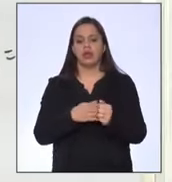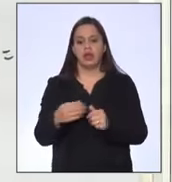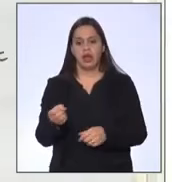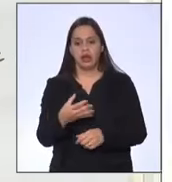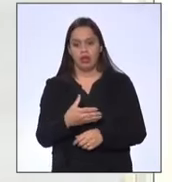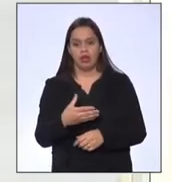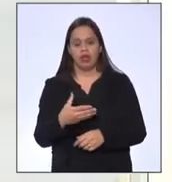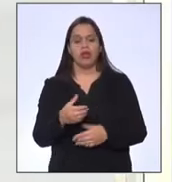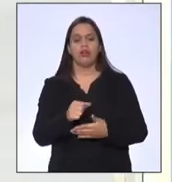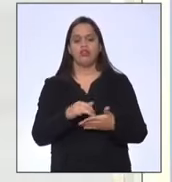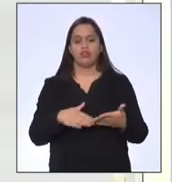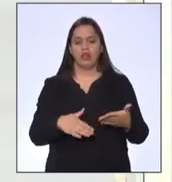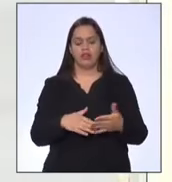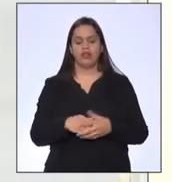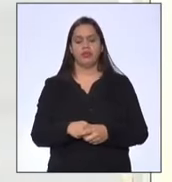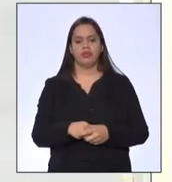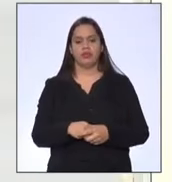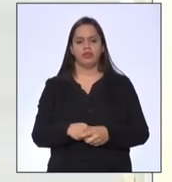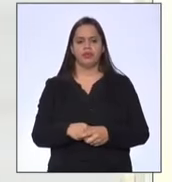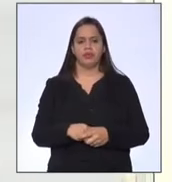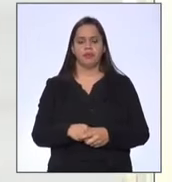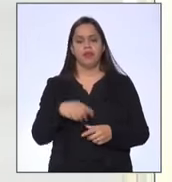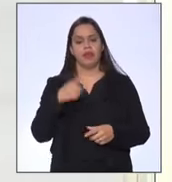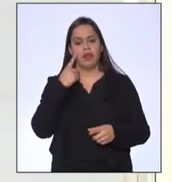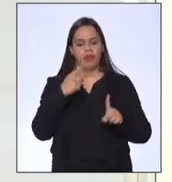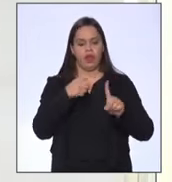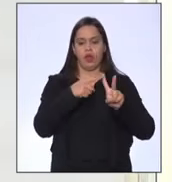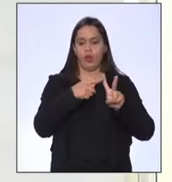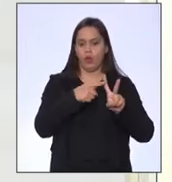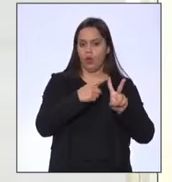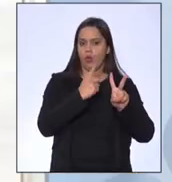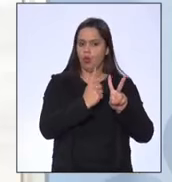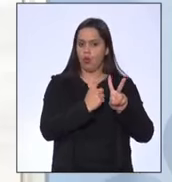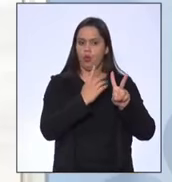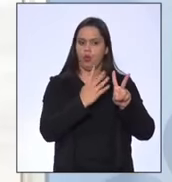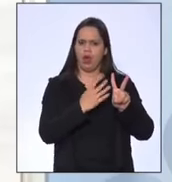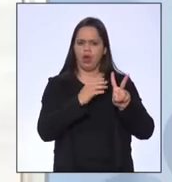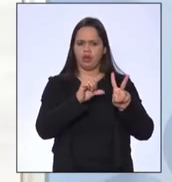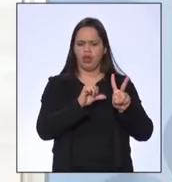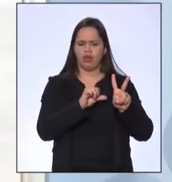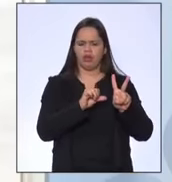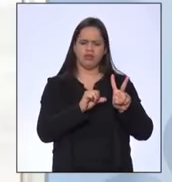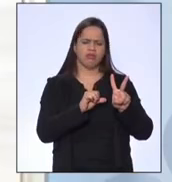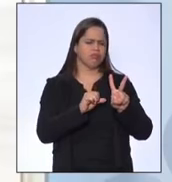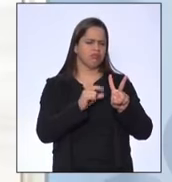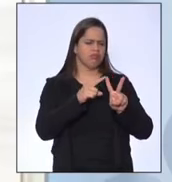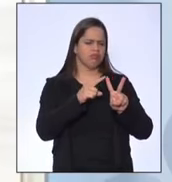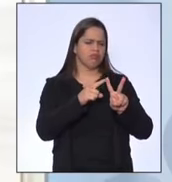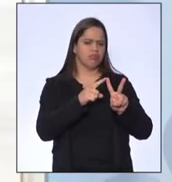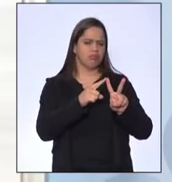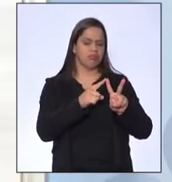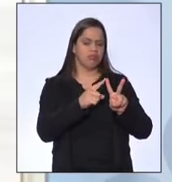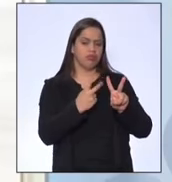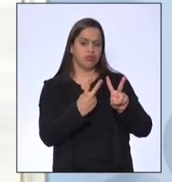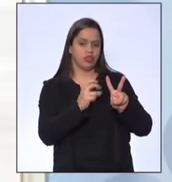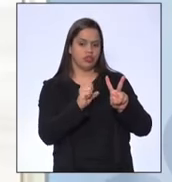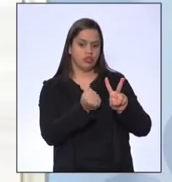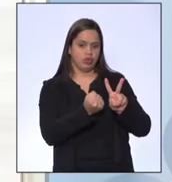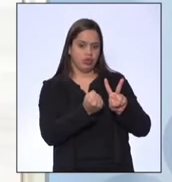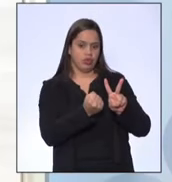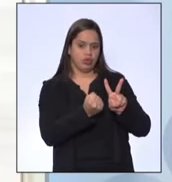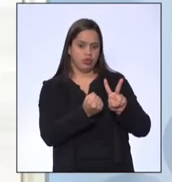observar o raiz de 28. Vamos olhar aqui, raiz de 1, raiz de 4. Pô, o raiz de 28, ele está entre o raiz de